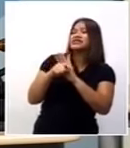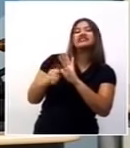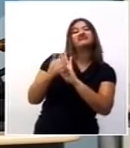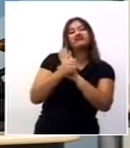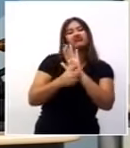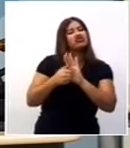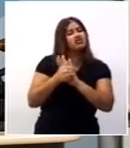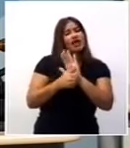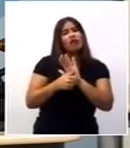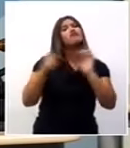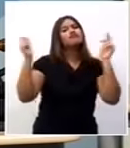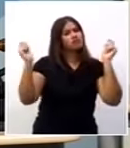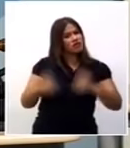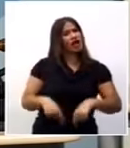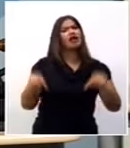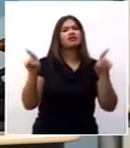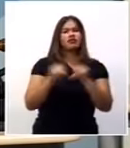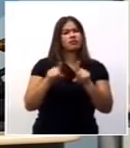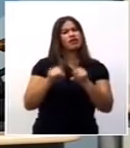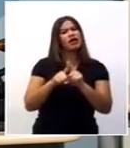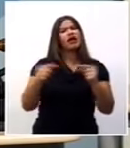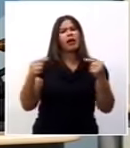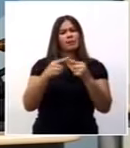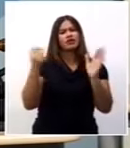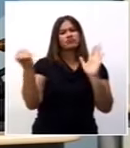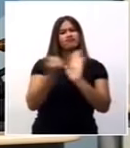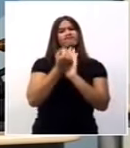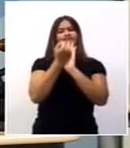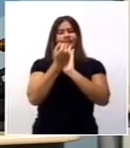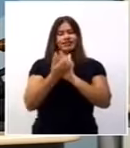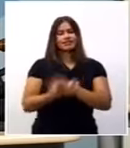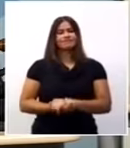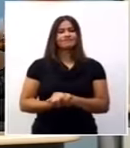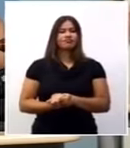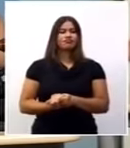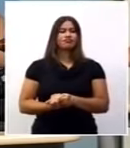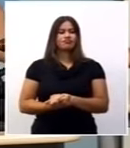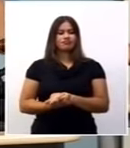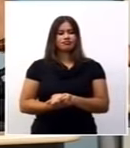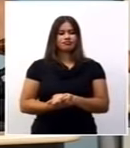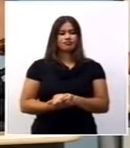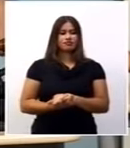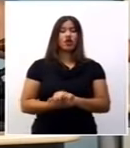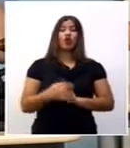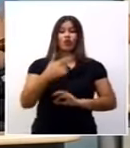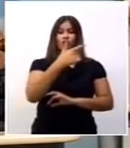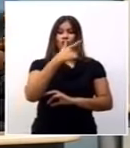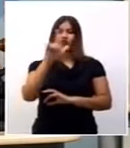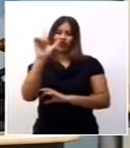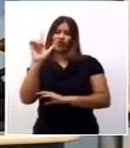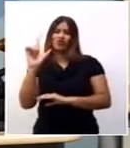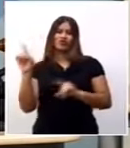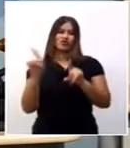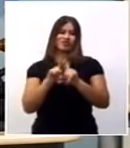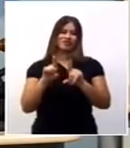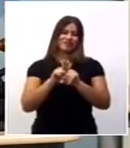Isso também é possível. É uma fonte histórica. Okay? Além dela, a gente tem aqui A professora trouxe vários materiais